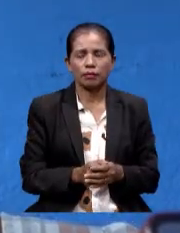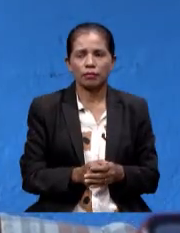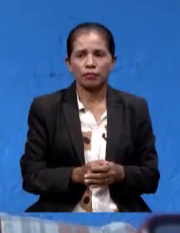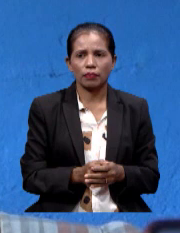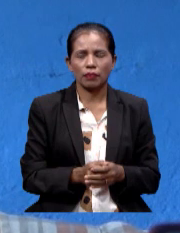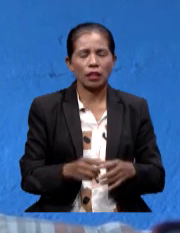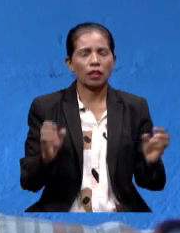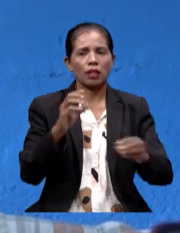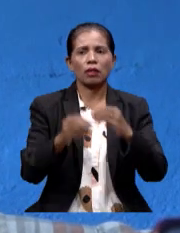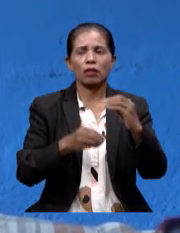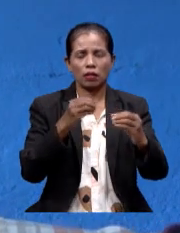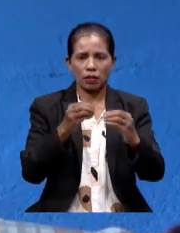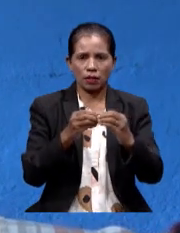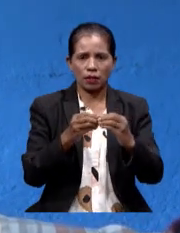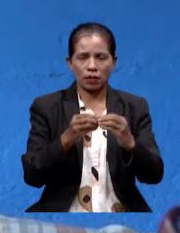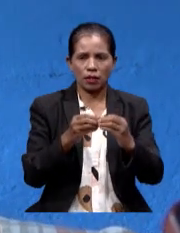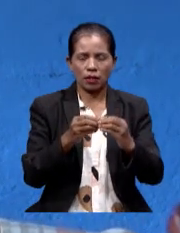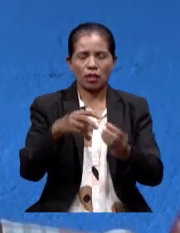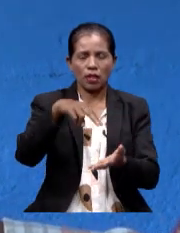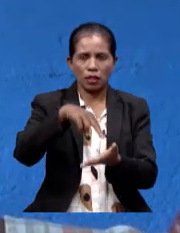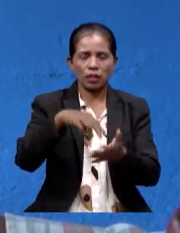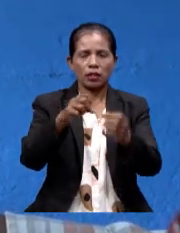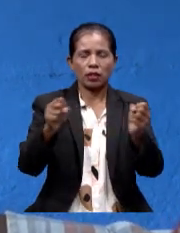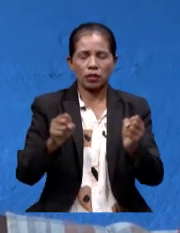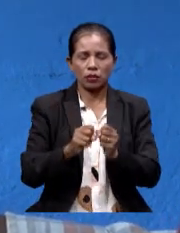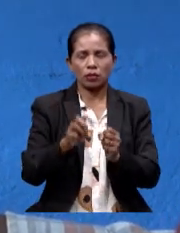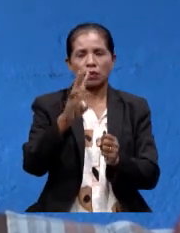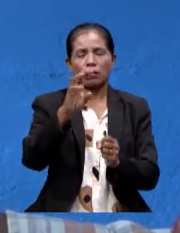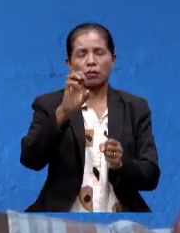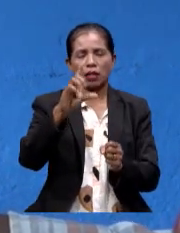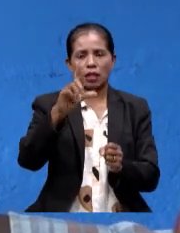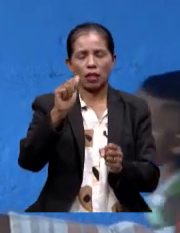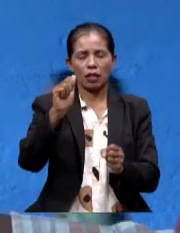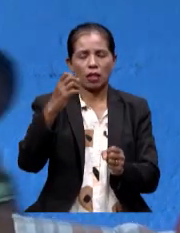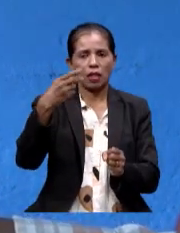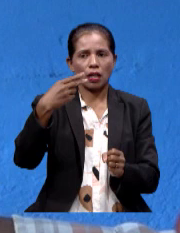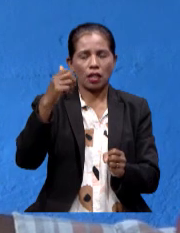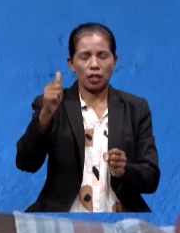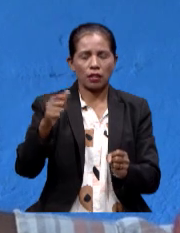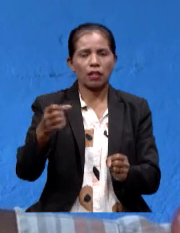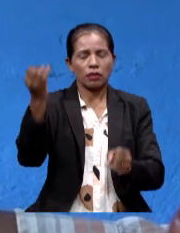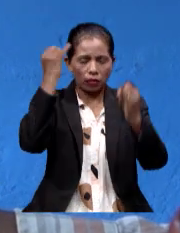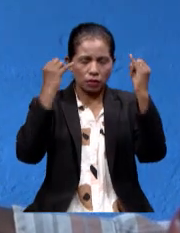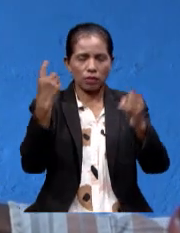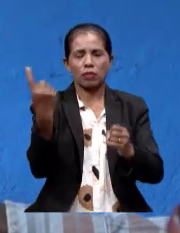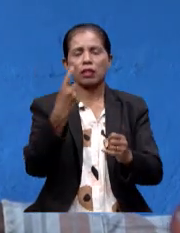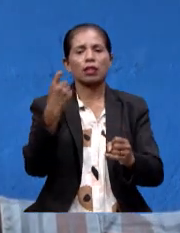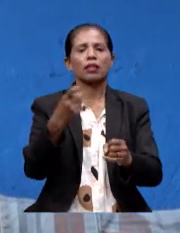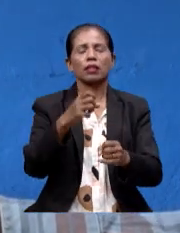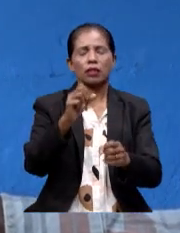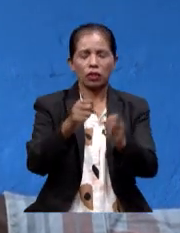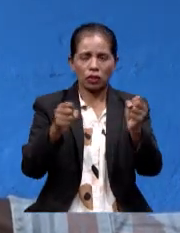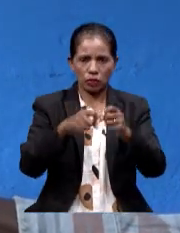La significa de estabelecer a suco ela nebe informação na suco ela de maybe e